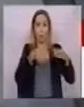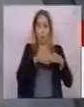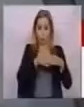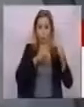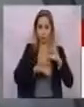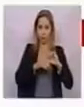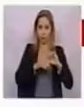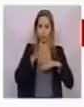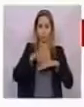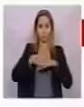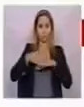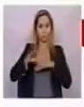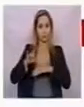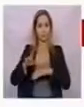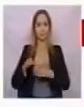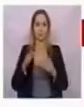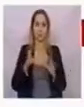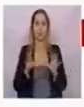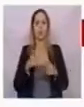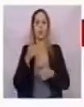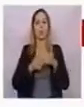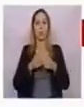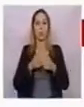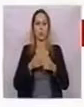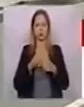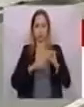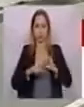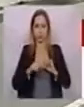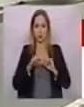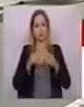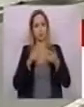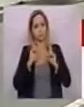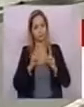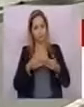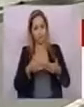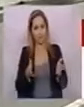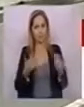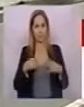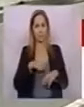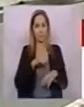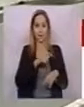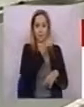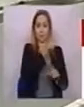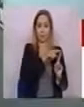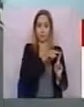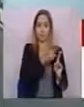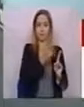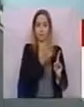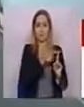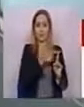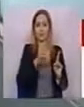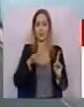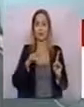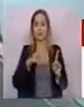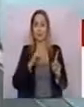da instituição. O concurso de cirurgia já foi reaberto, mas na ortopedia o diretor está demissionário, tal como Matos Godinho